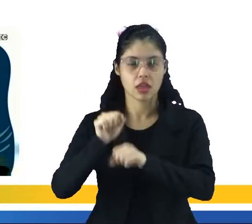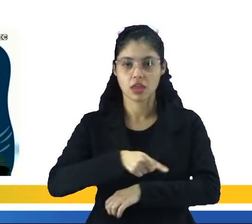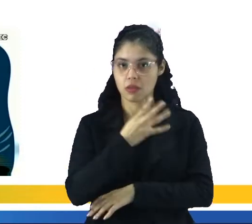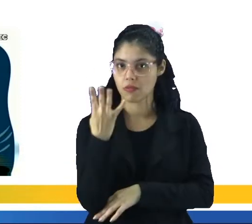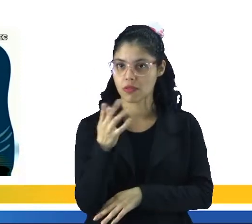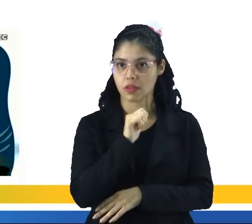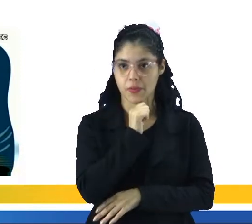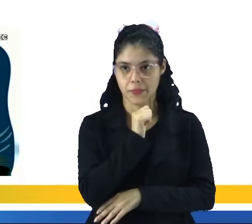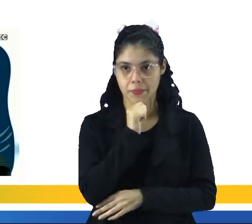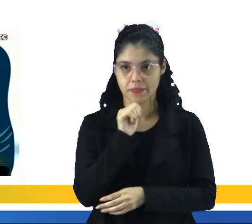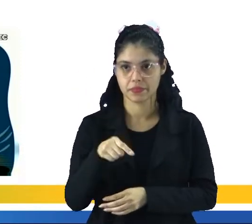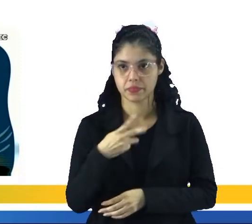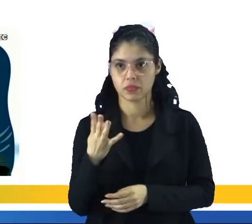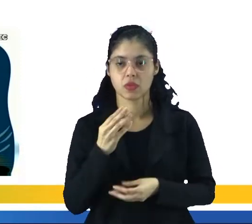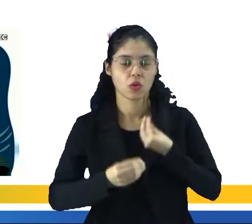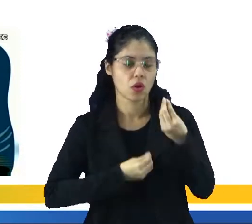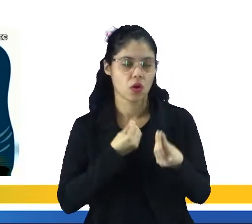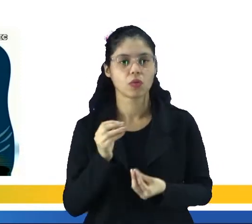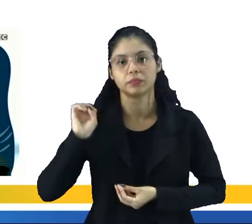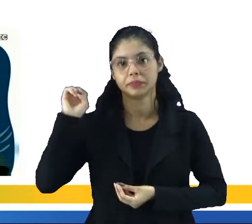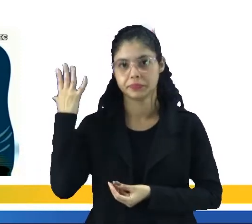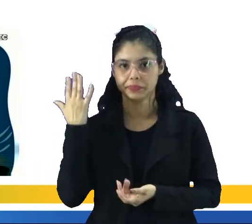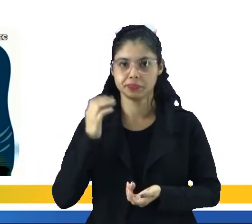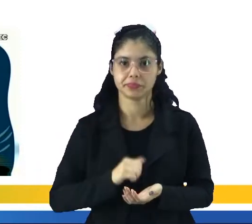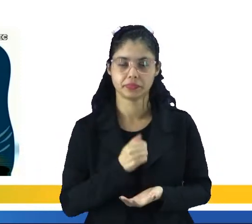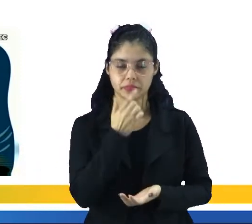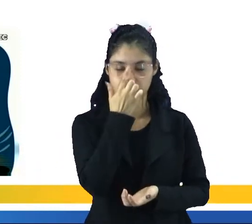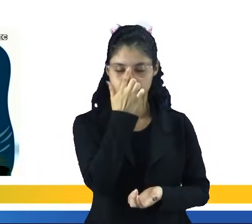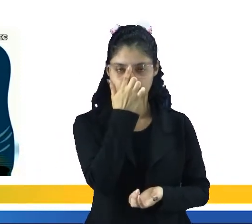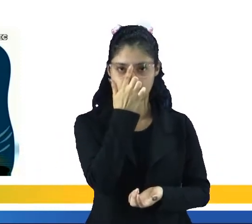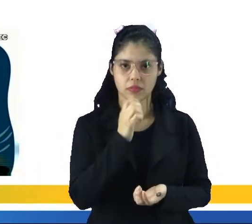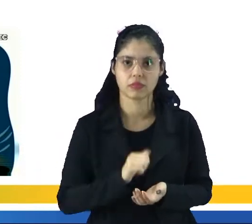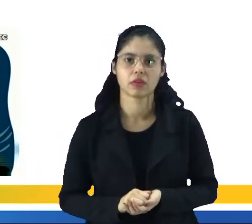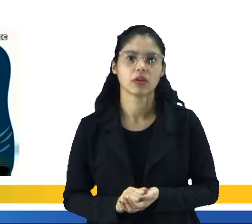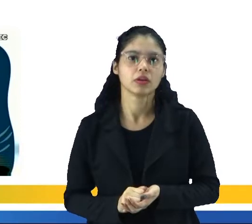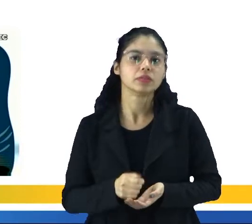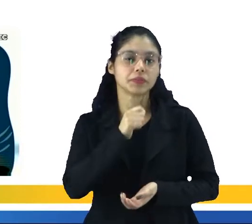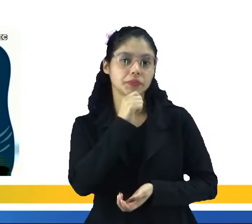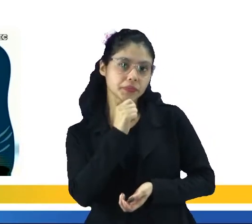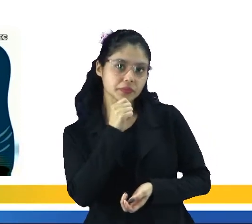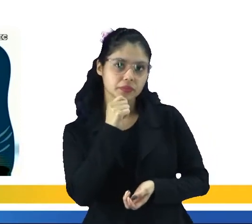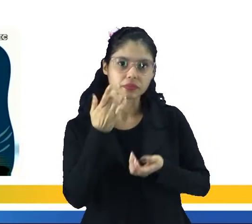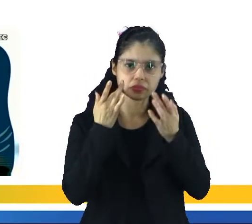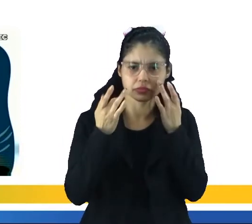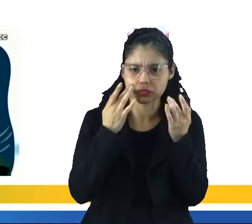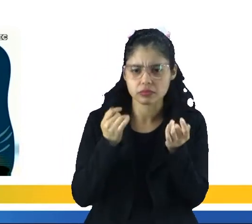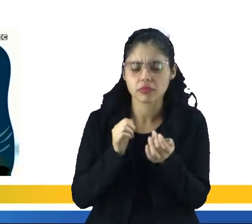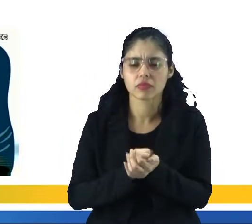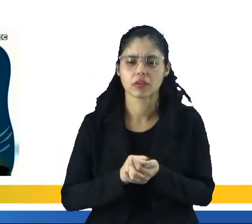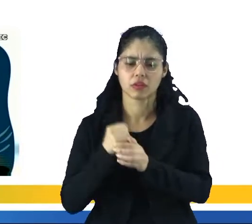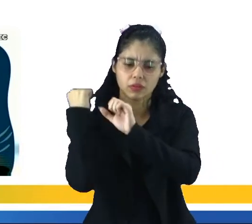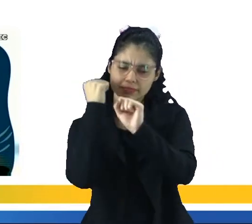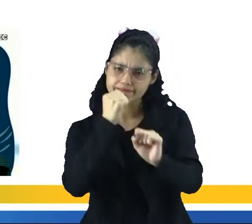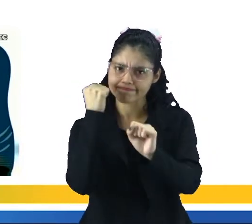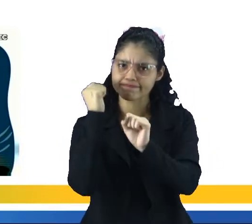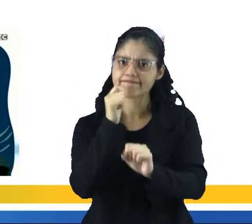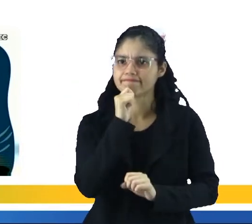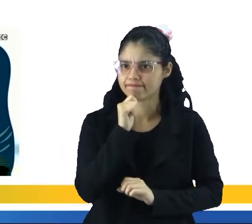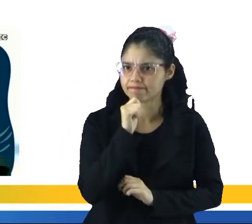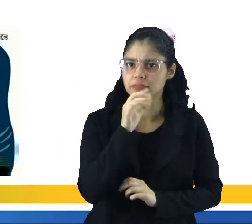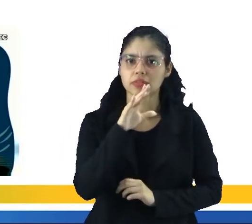seus pares como as situações ocorreram. Então, a dramatização dessas caçadas